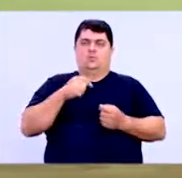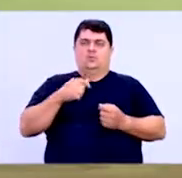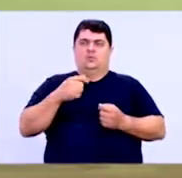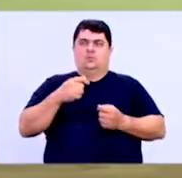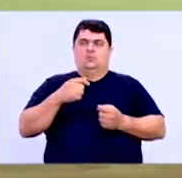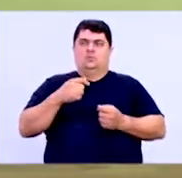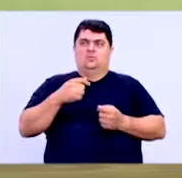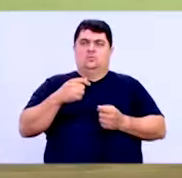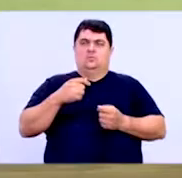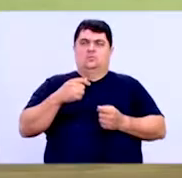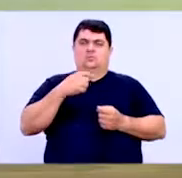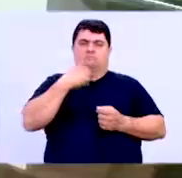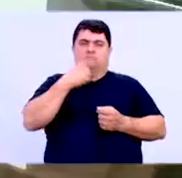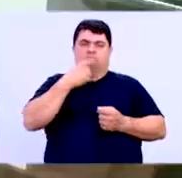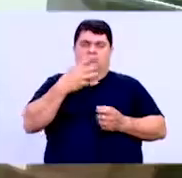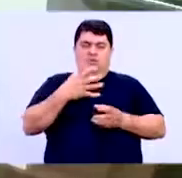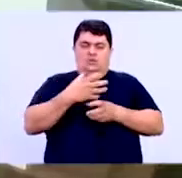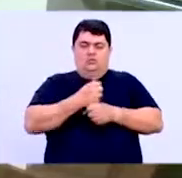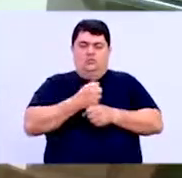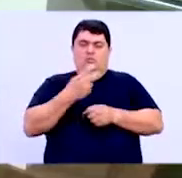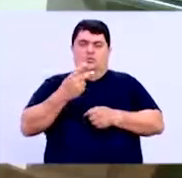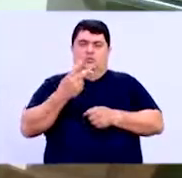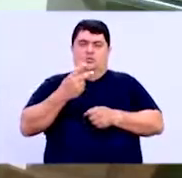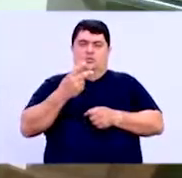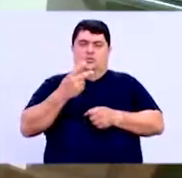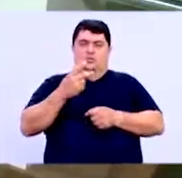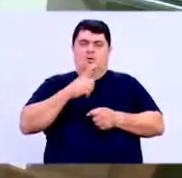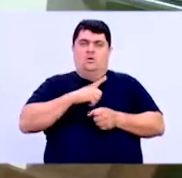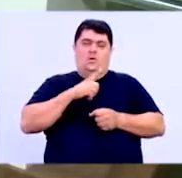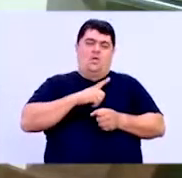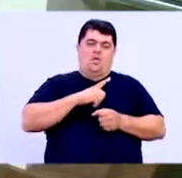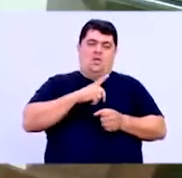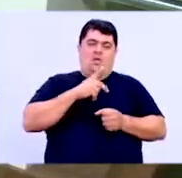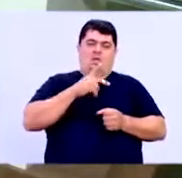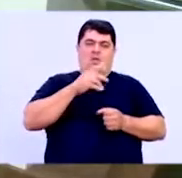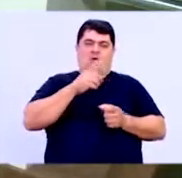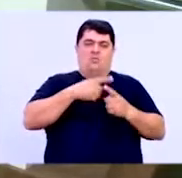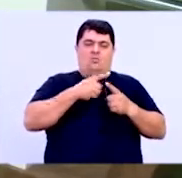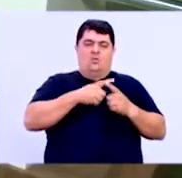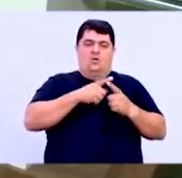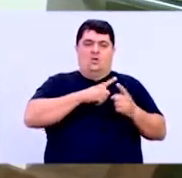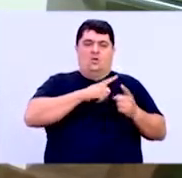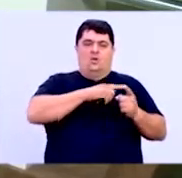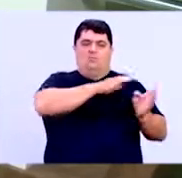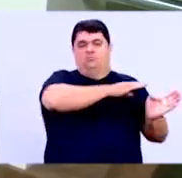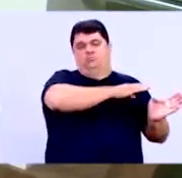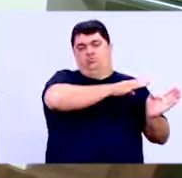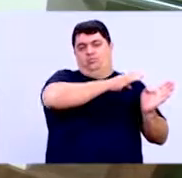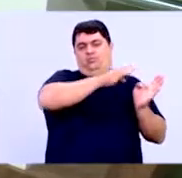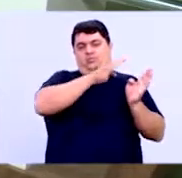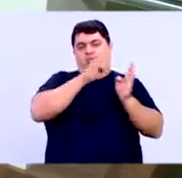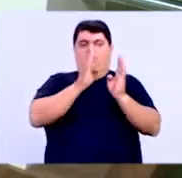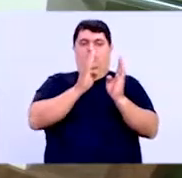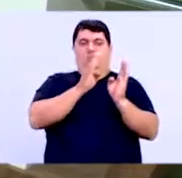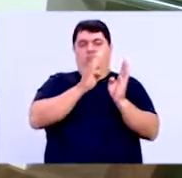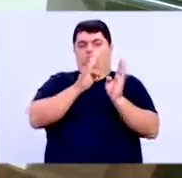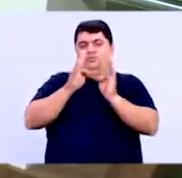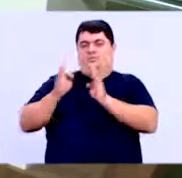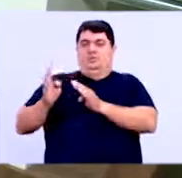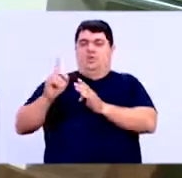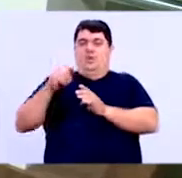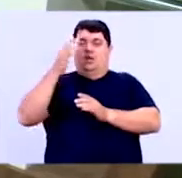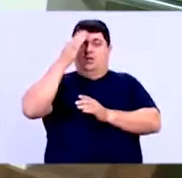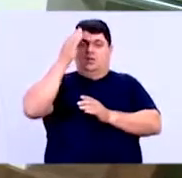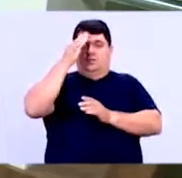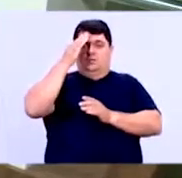esse valor. É, não é somar, é um corte temporal, pessoal. Não precisa entrar na cabeça, é